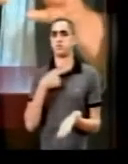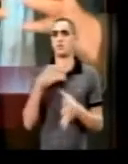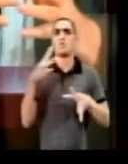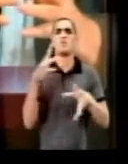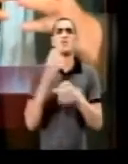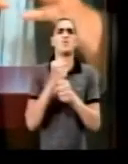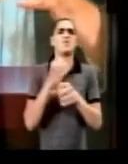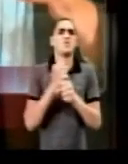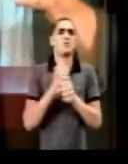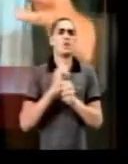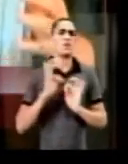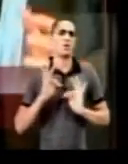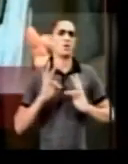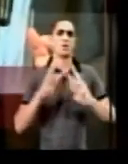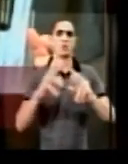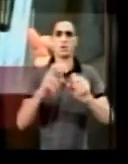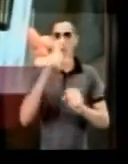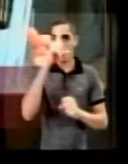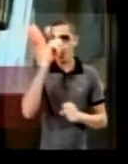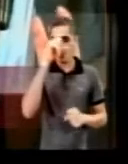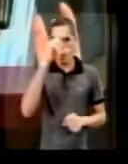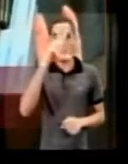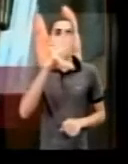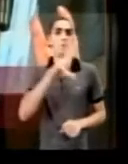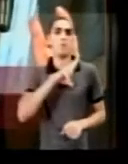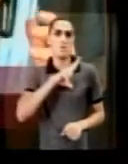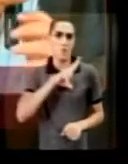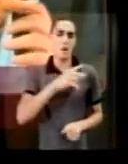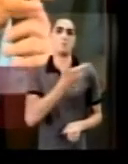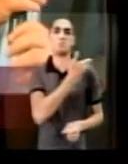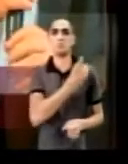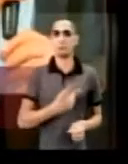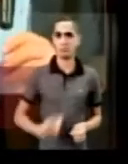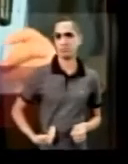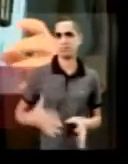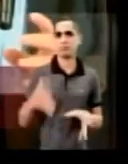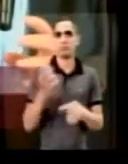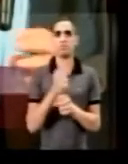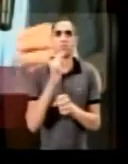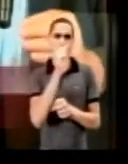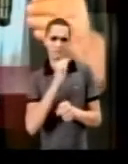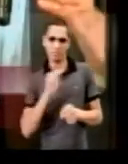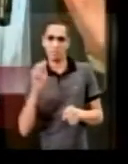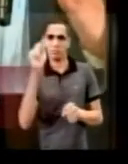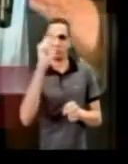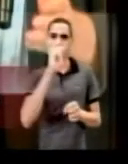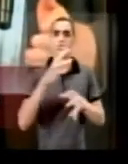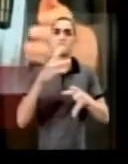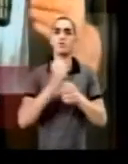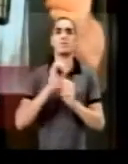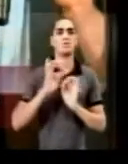seja privado, todos, seja o suporte ventilatório, que são as